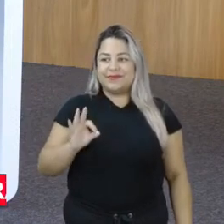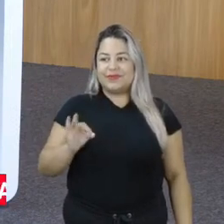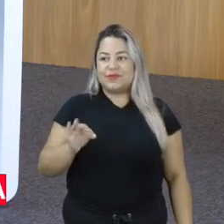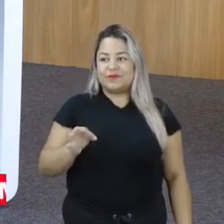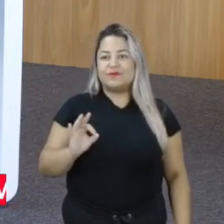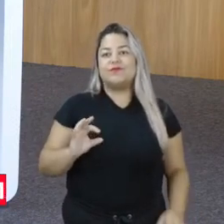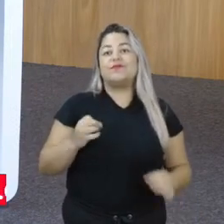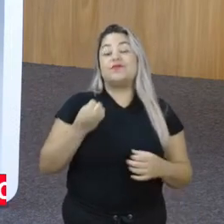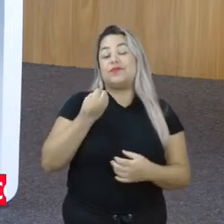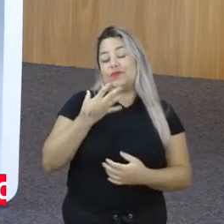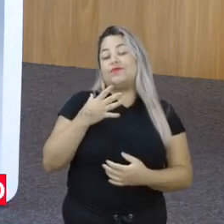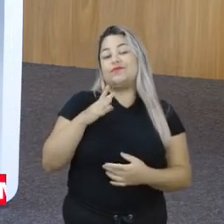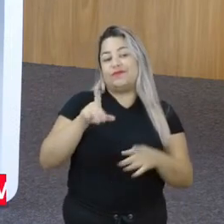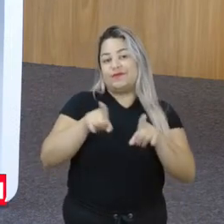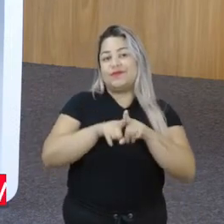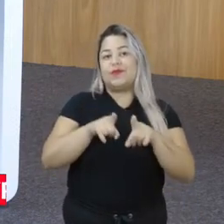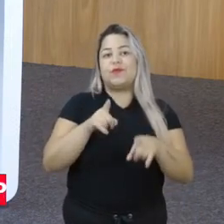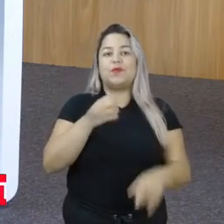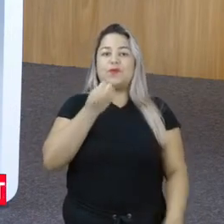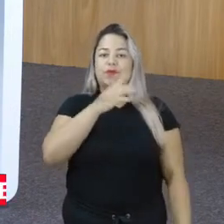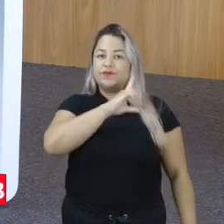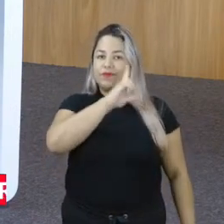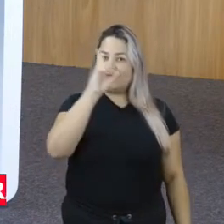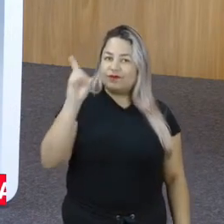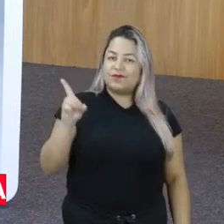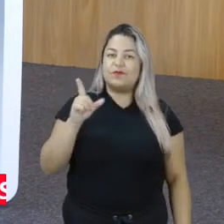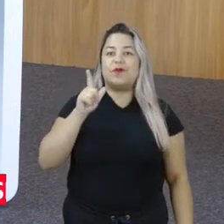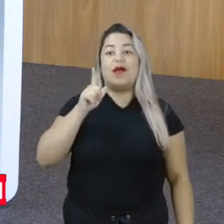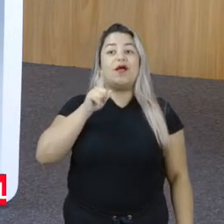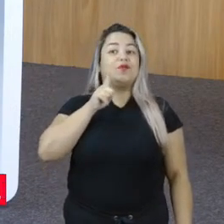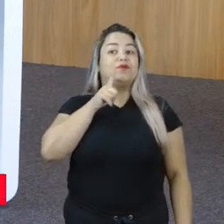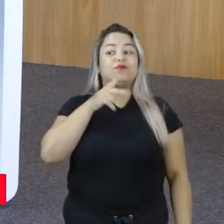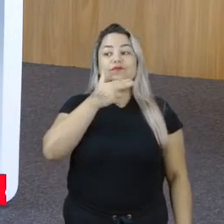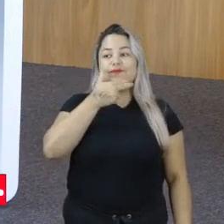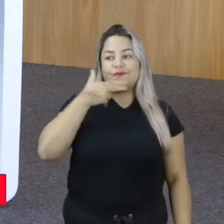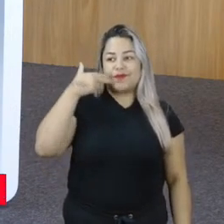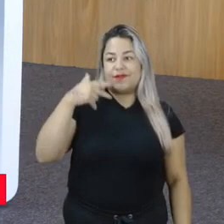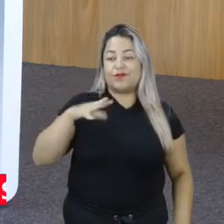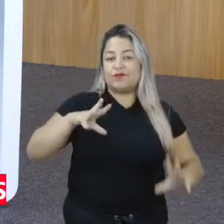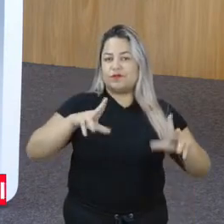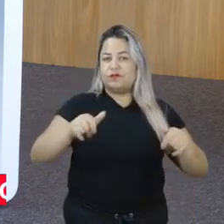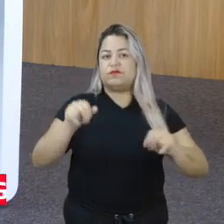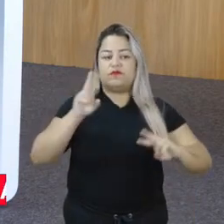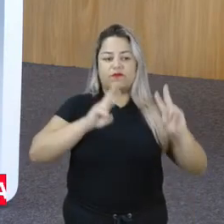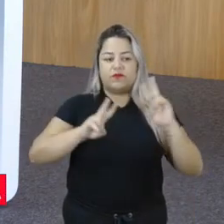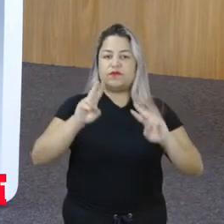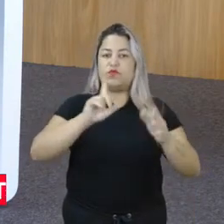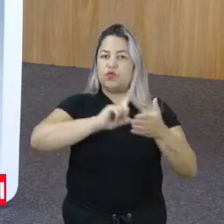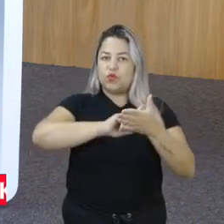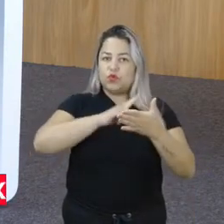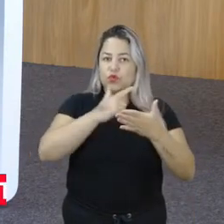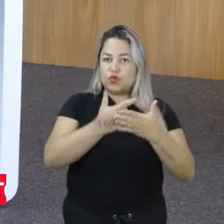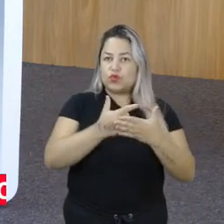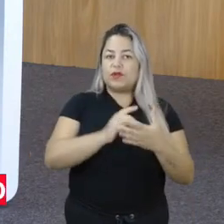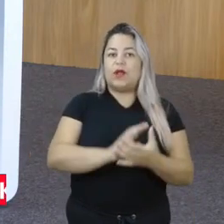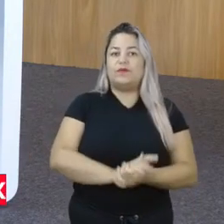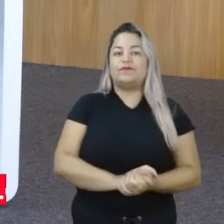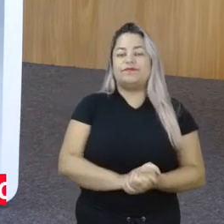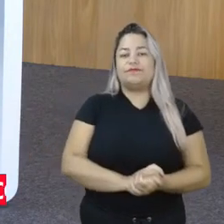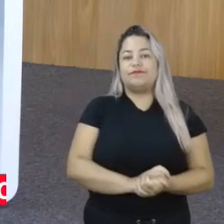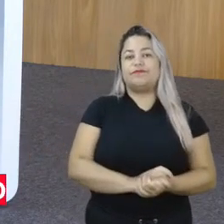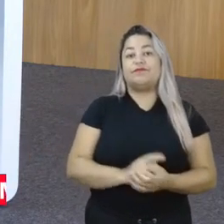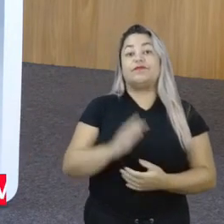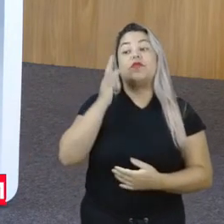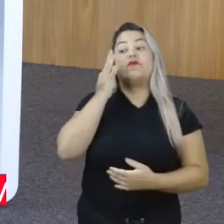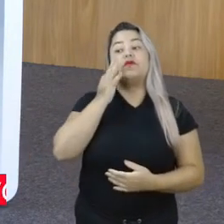dia, Amanda, tudo bem por aqui? Um bom dia para a Lúcia, para a Nayane e para todo mundo que assiste aqui a gente no jornal.